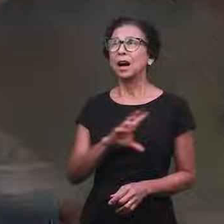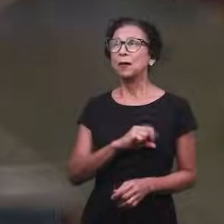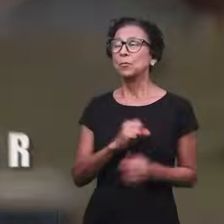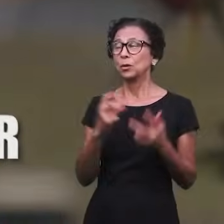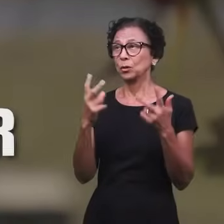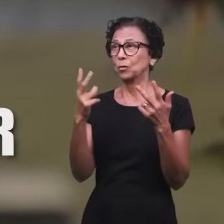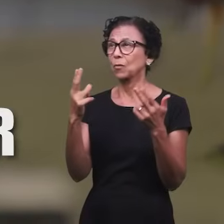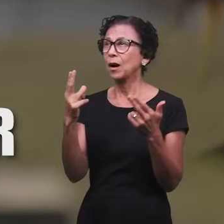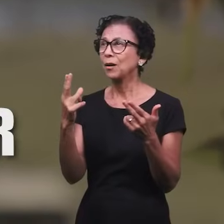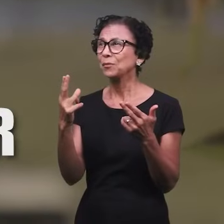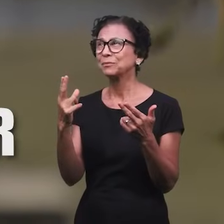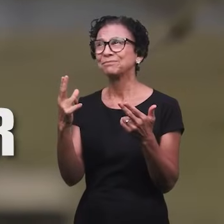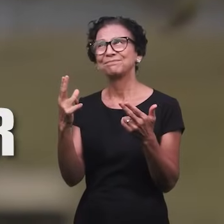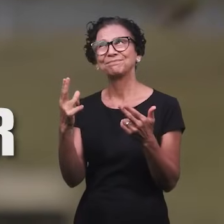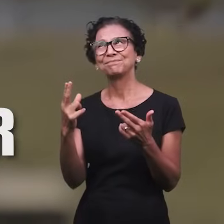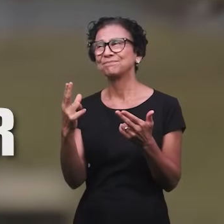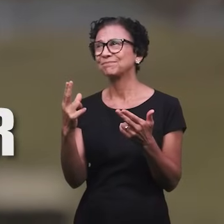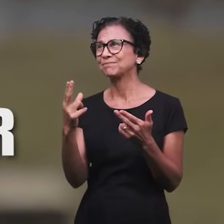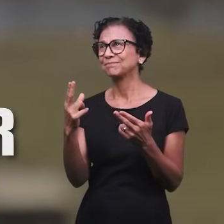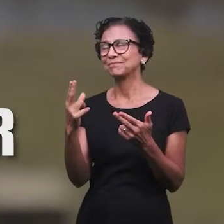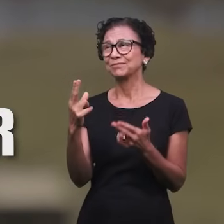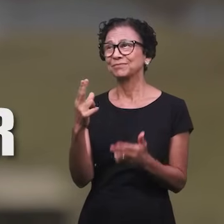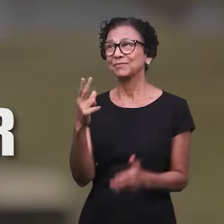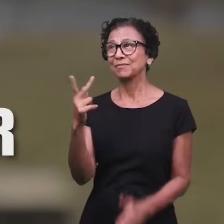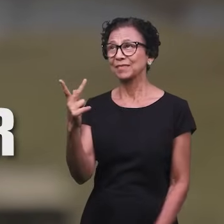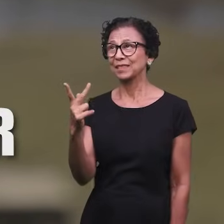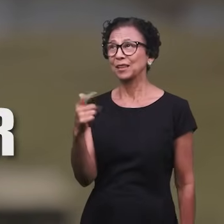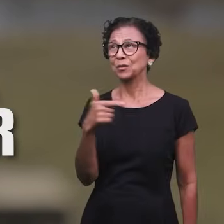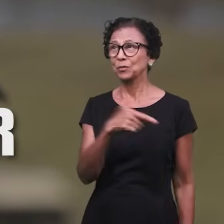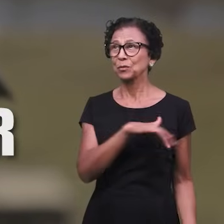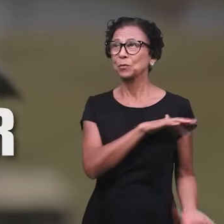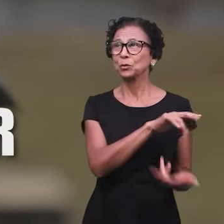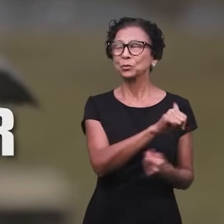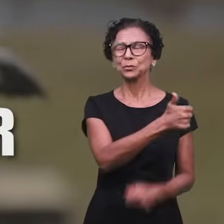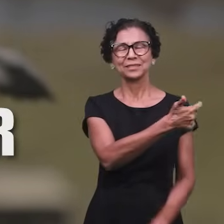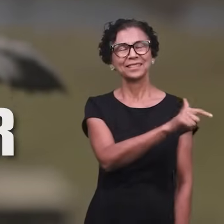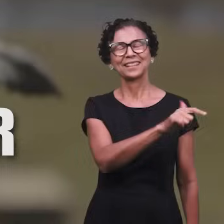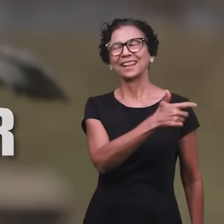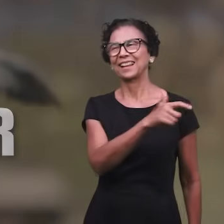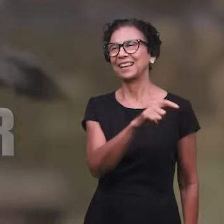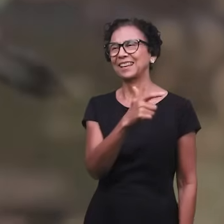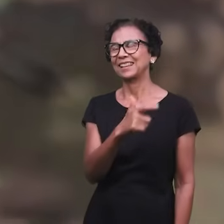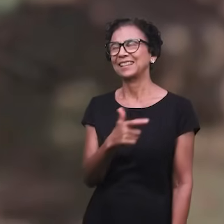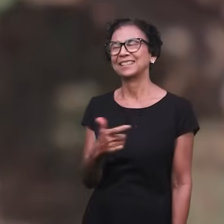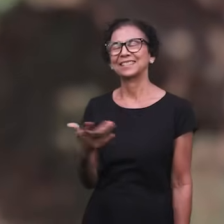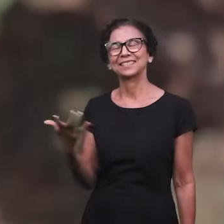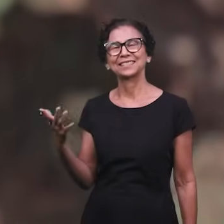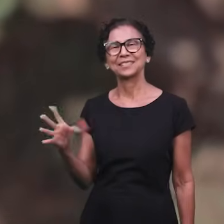Outro amor maior.